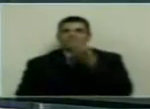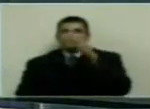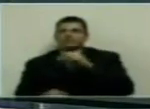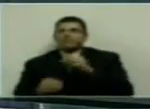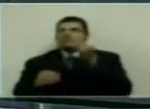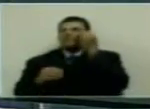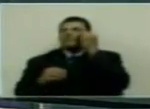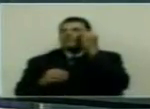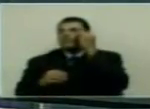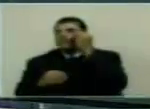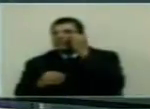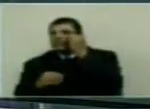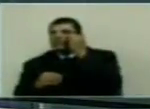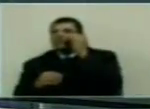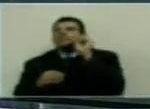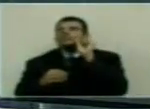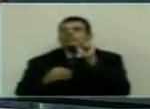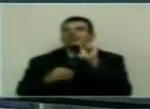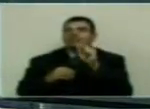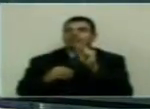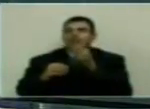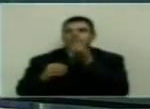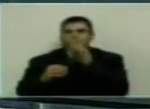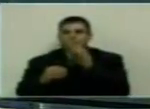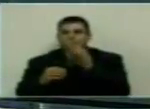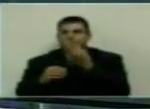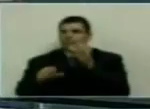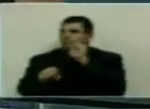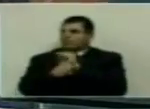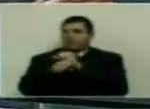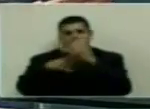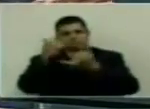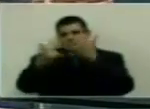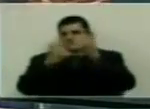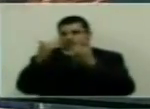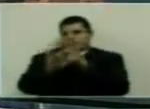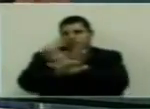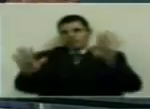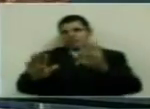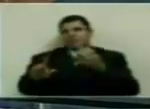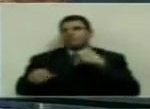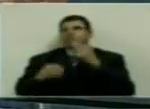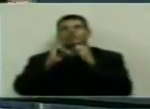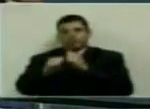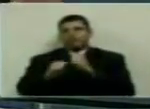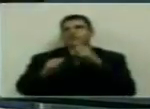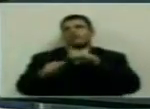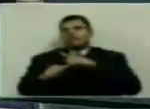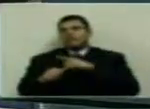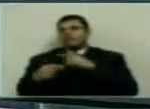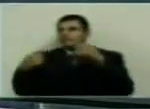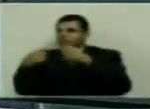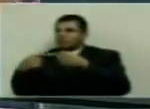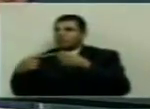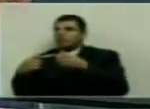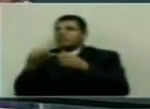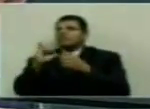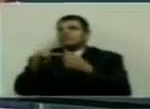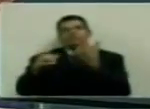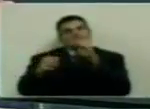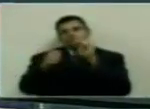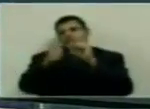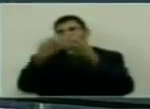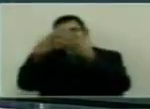com os interesses do povo do Amazonas. Portanto, vamos parar com essa brincadeira. Nós podemos até decidir não fazer